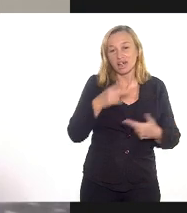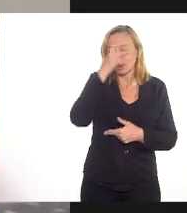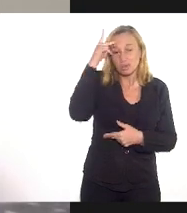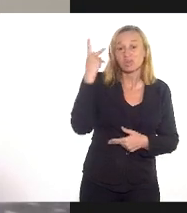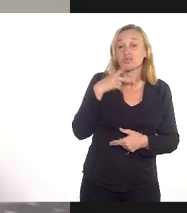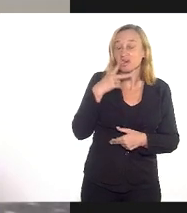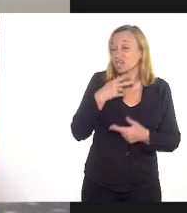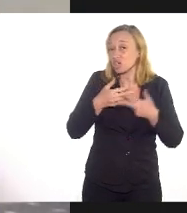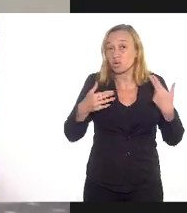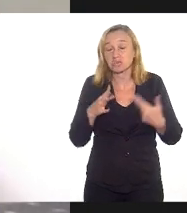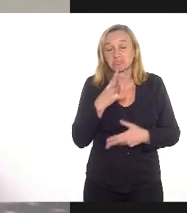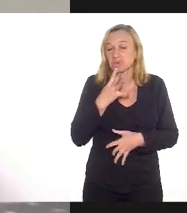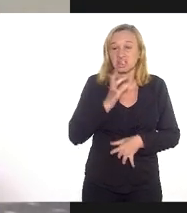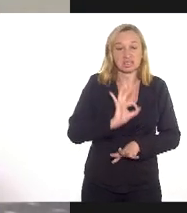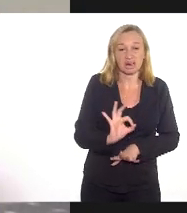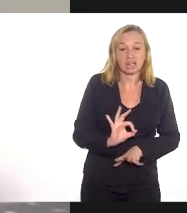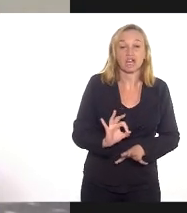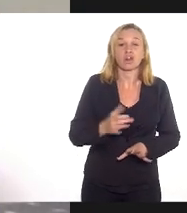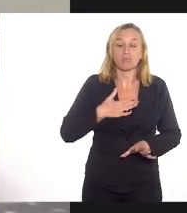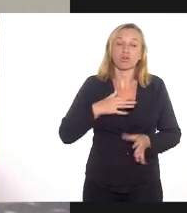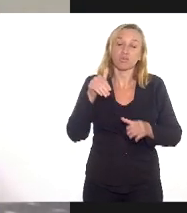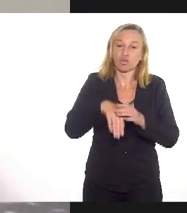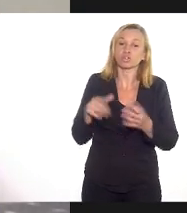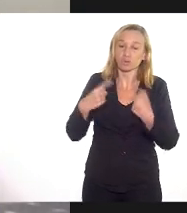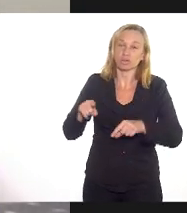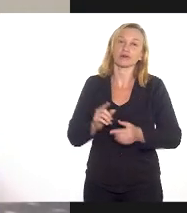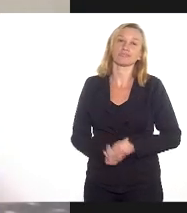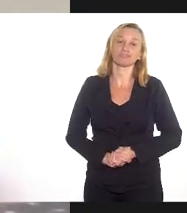que não conhece. Com certeza, meu voto é contrário.